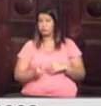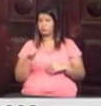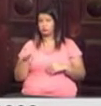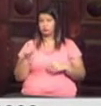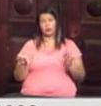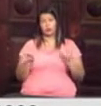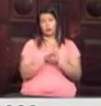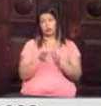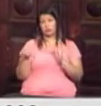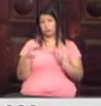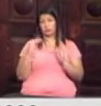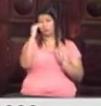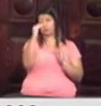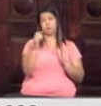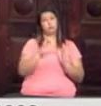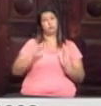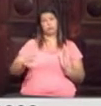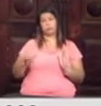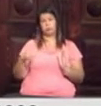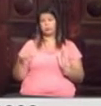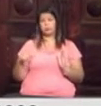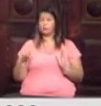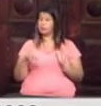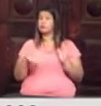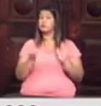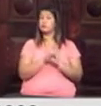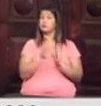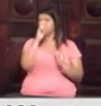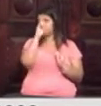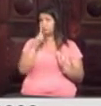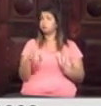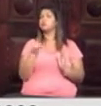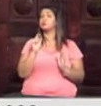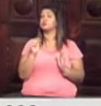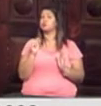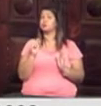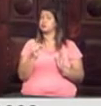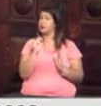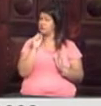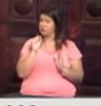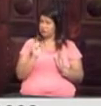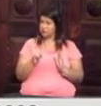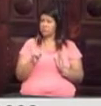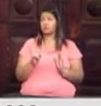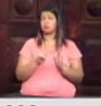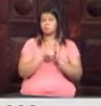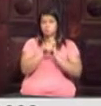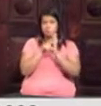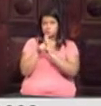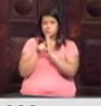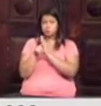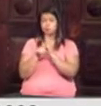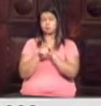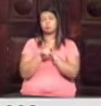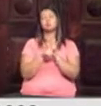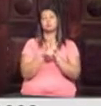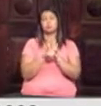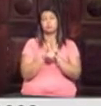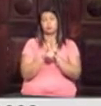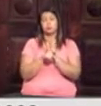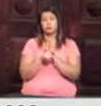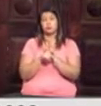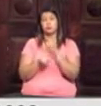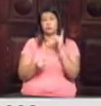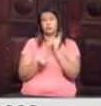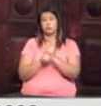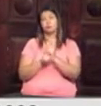lei. E a lei manda que se investigue, e nós apoiamos as investigações, que dê-se